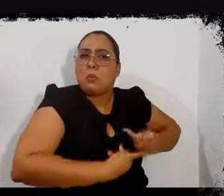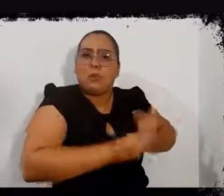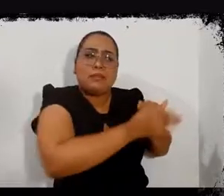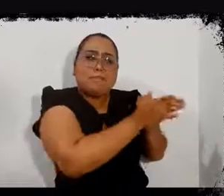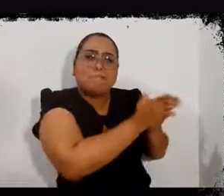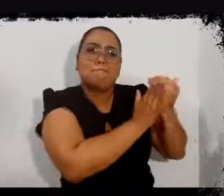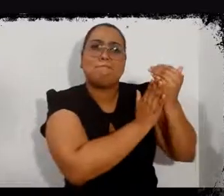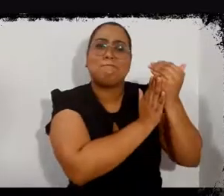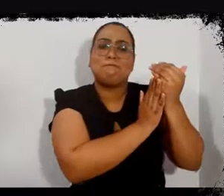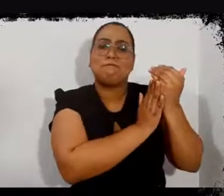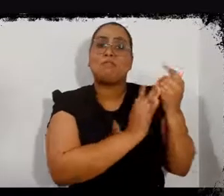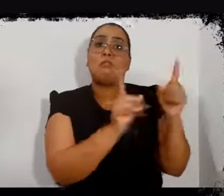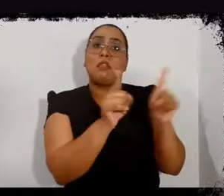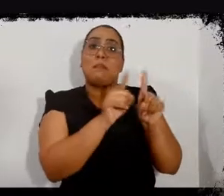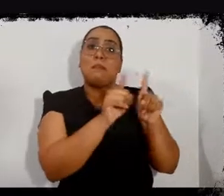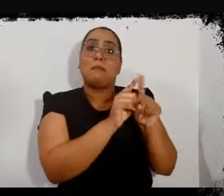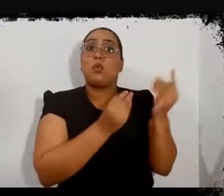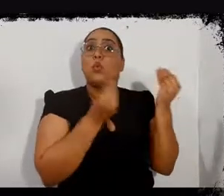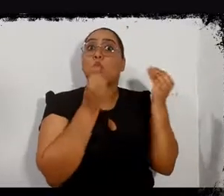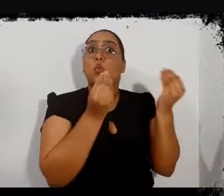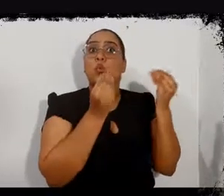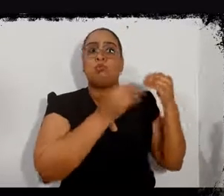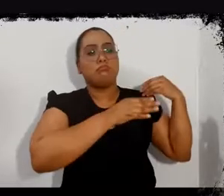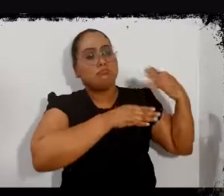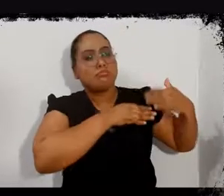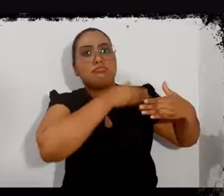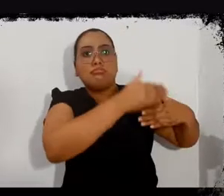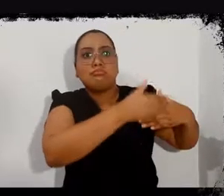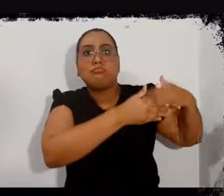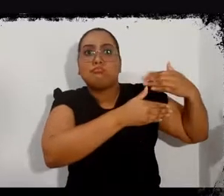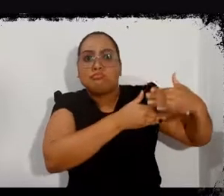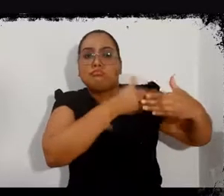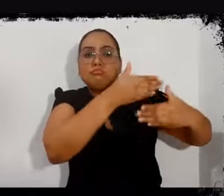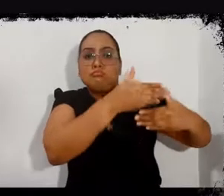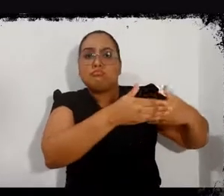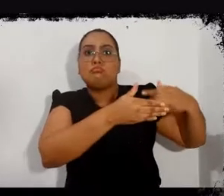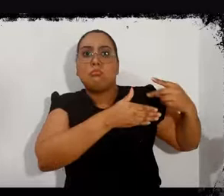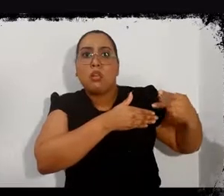seu desenvolvimento no decorrer dos séculos.